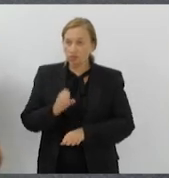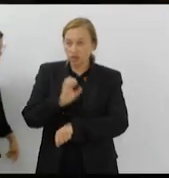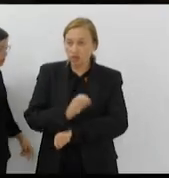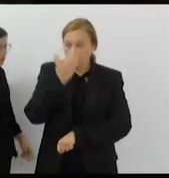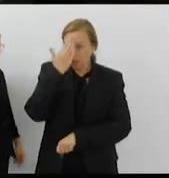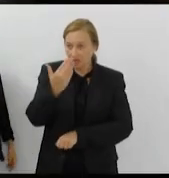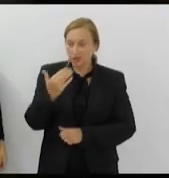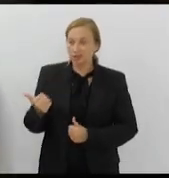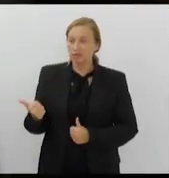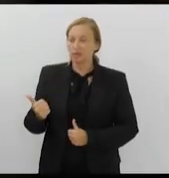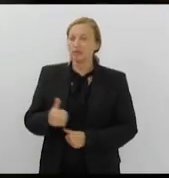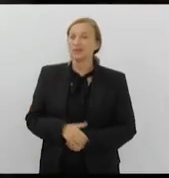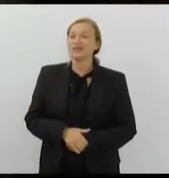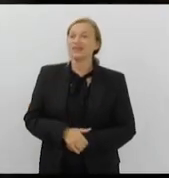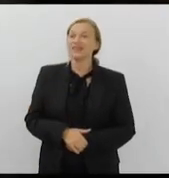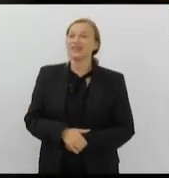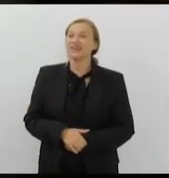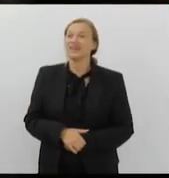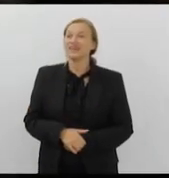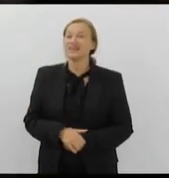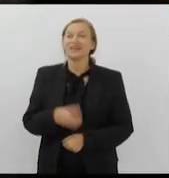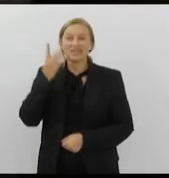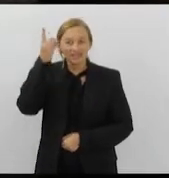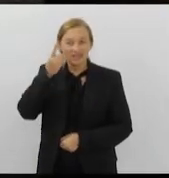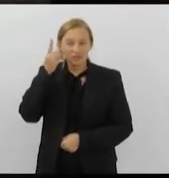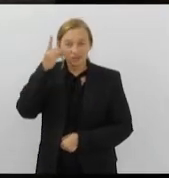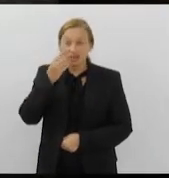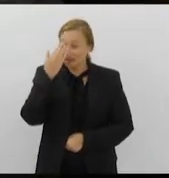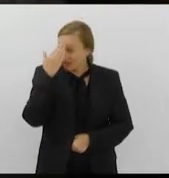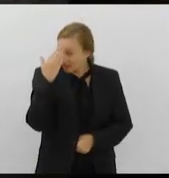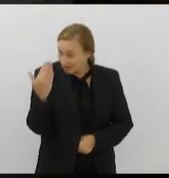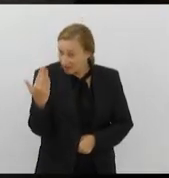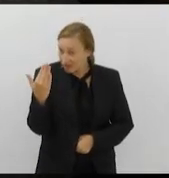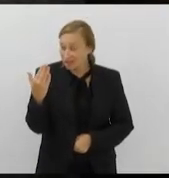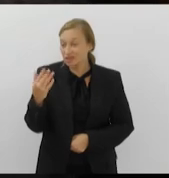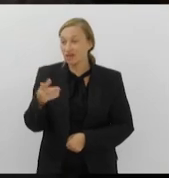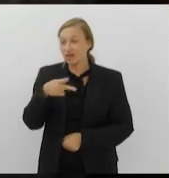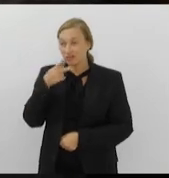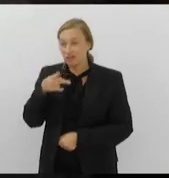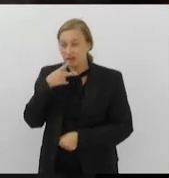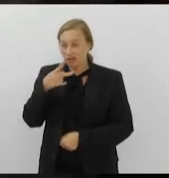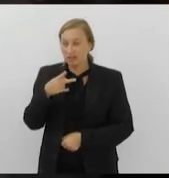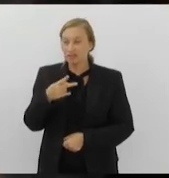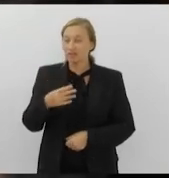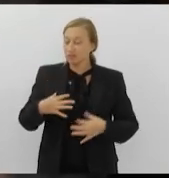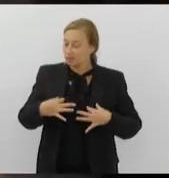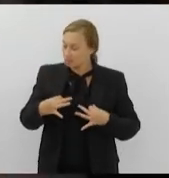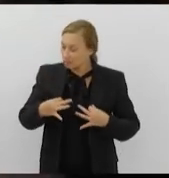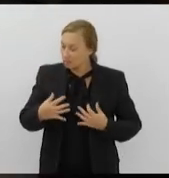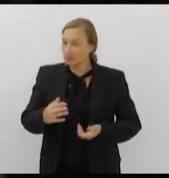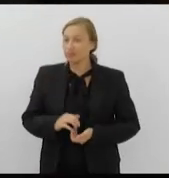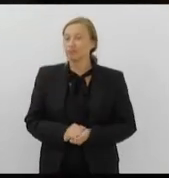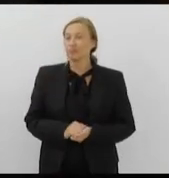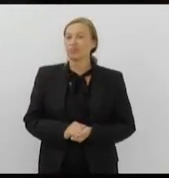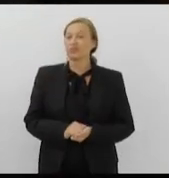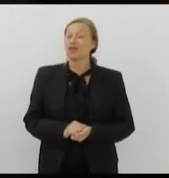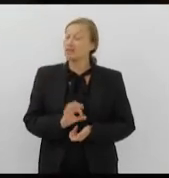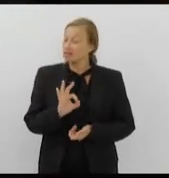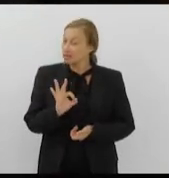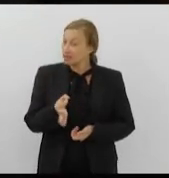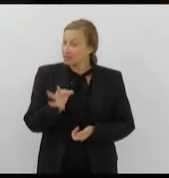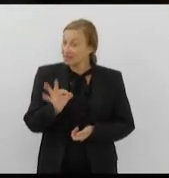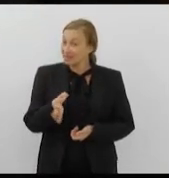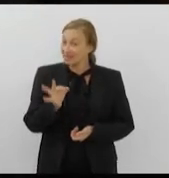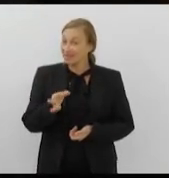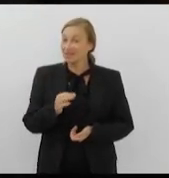presidente. Deputado Renan, te agradeço a participação, a disponibilidade, e pode ter certeza que